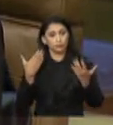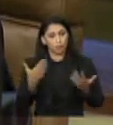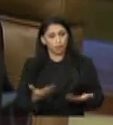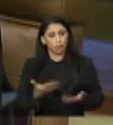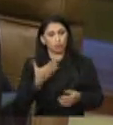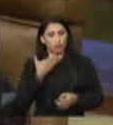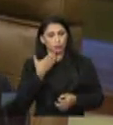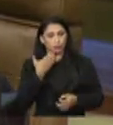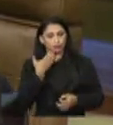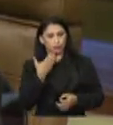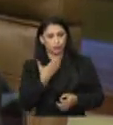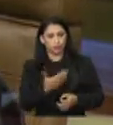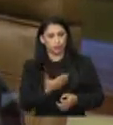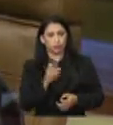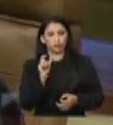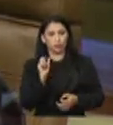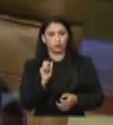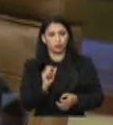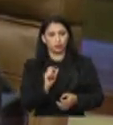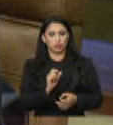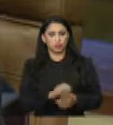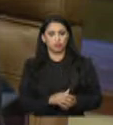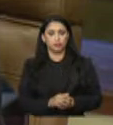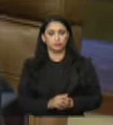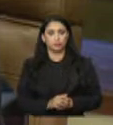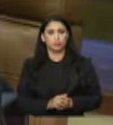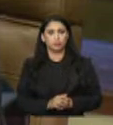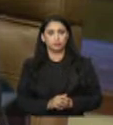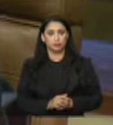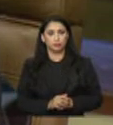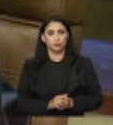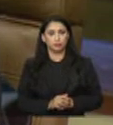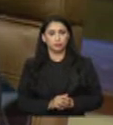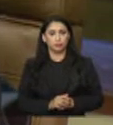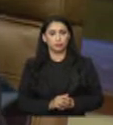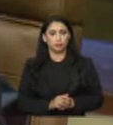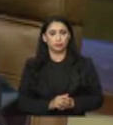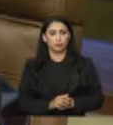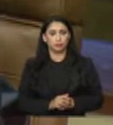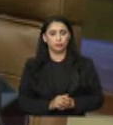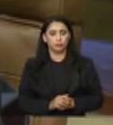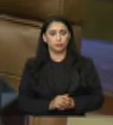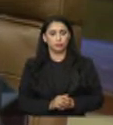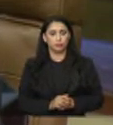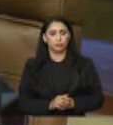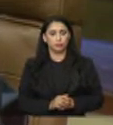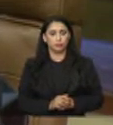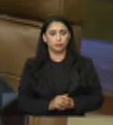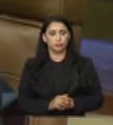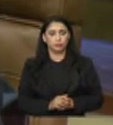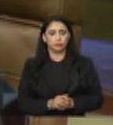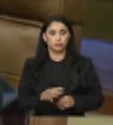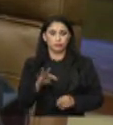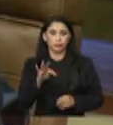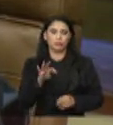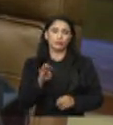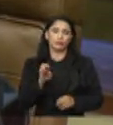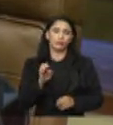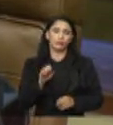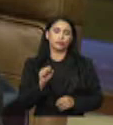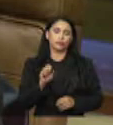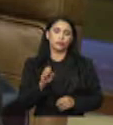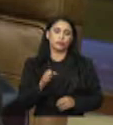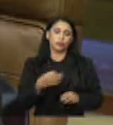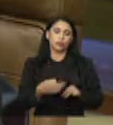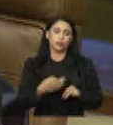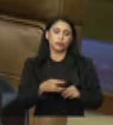ponto nada obstante e ao encontro de boa medida da tese sua excelência